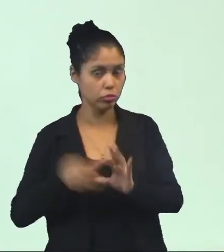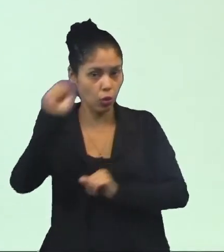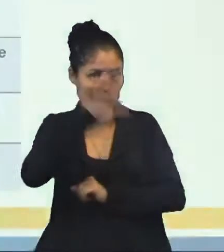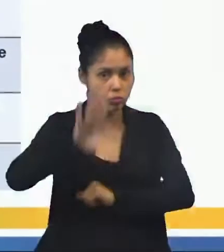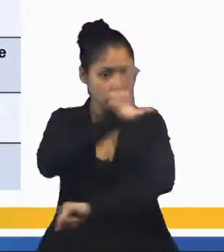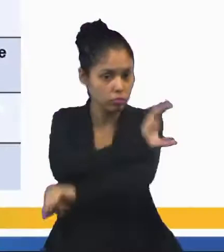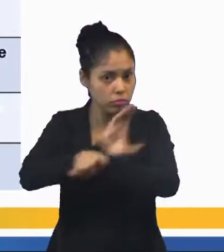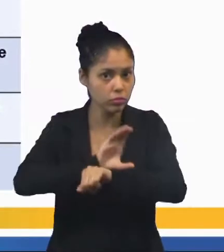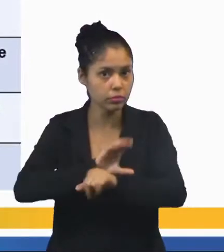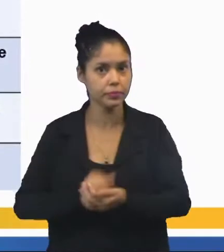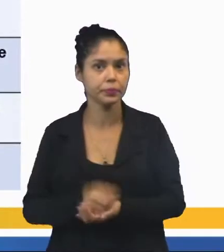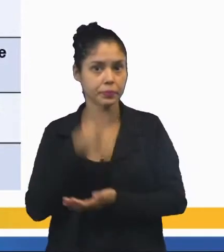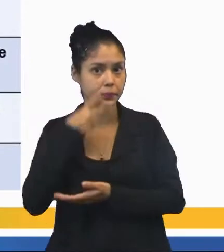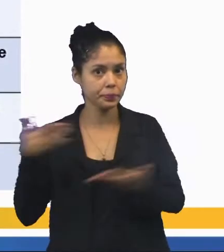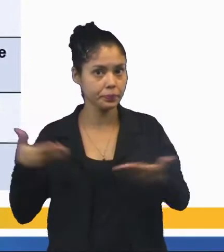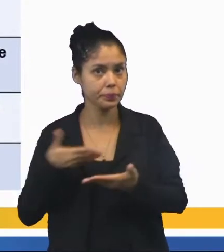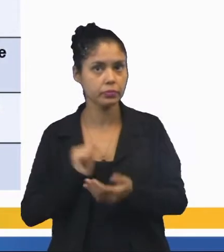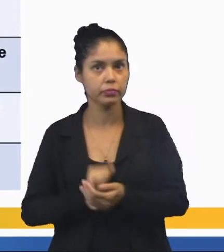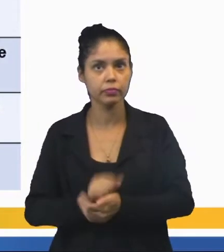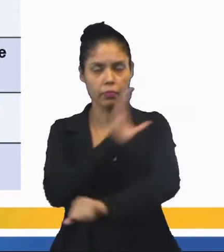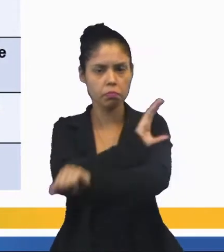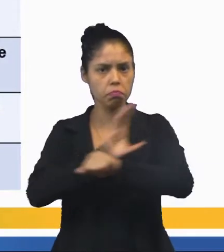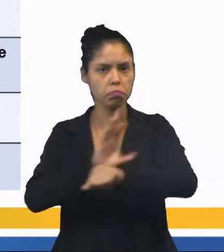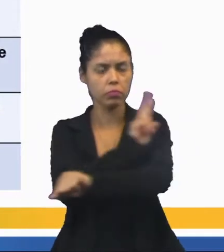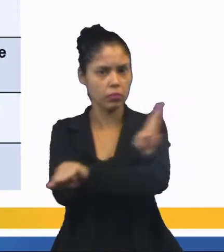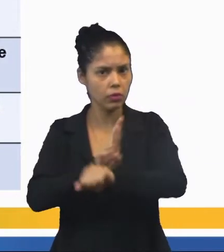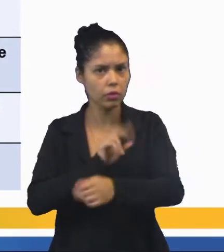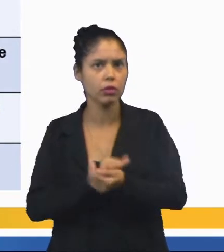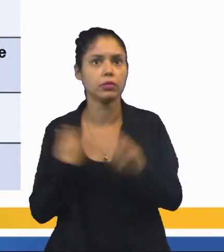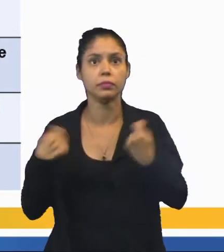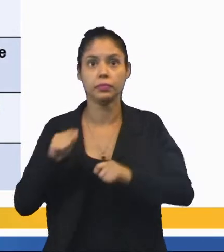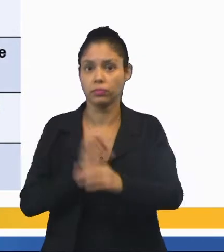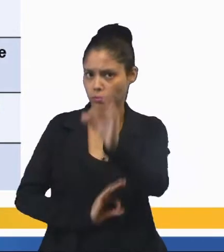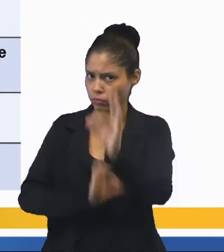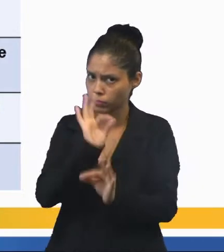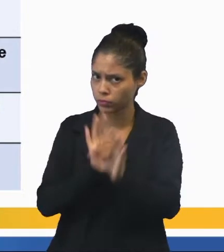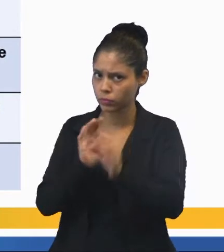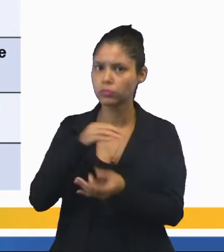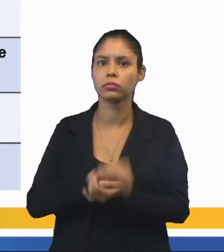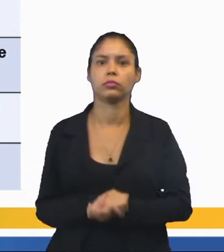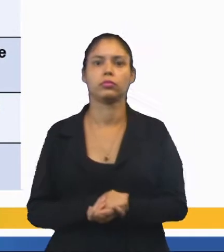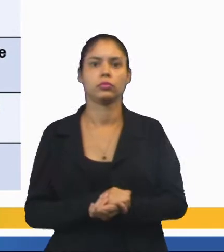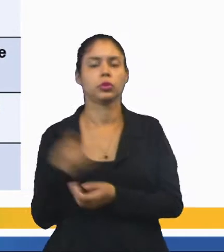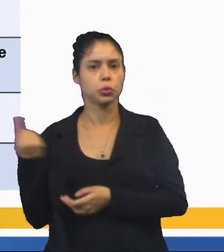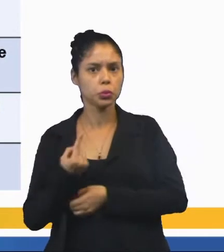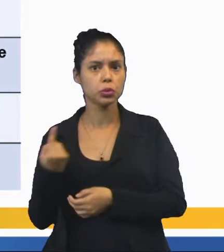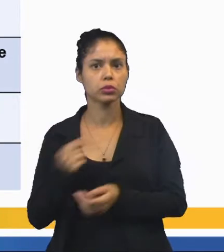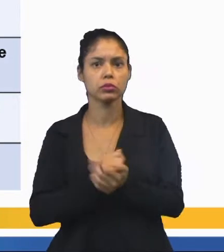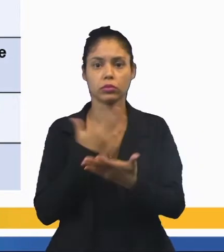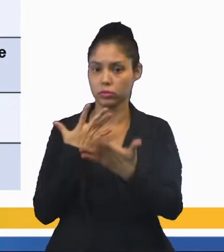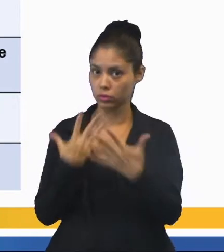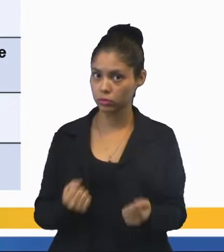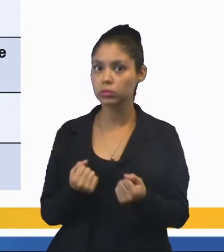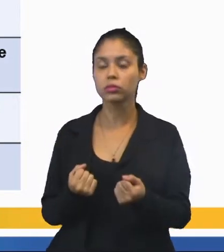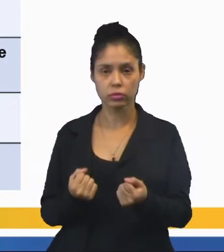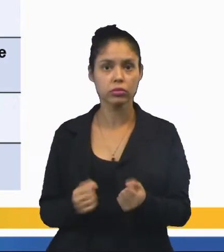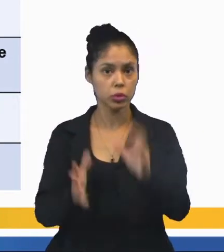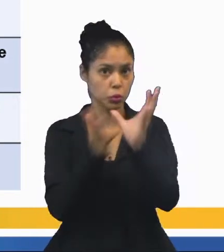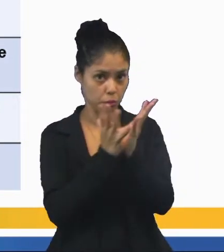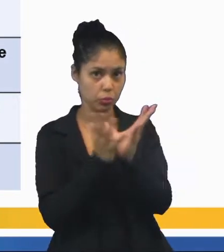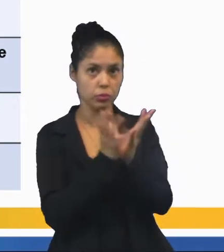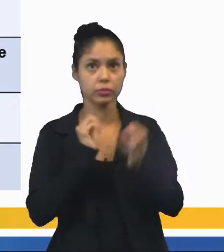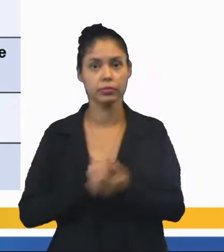ok? Vamos então ver. Cultura religiosa, ela necessita ajustar o seu modo individual de abordagem às necessidades